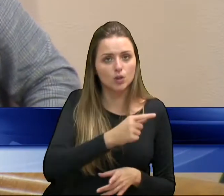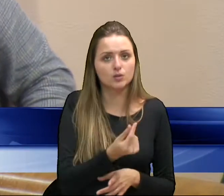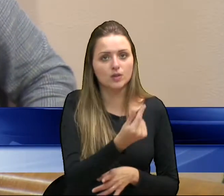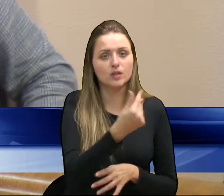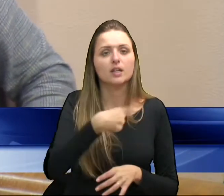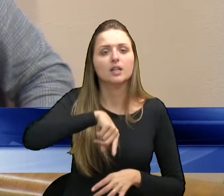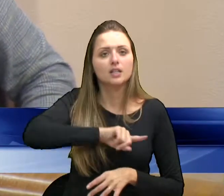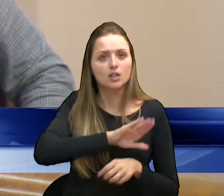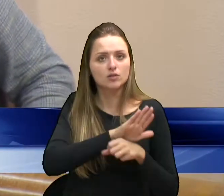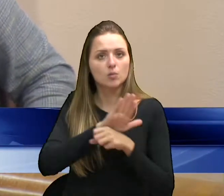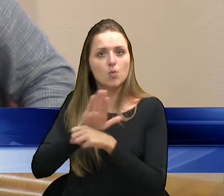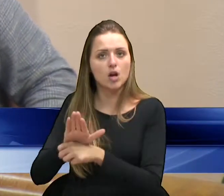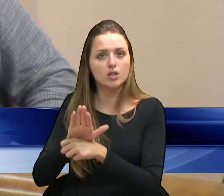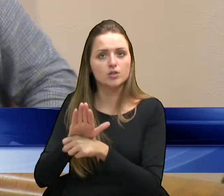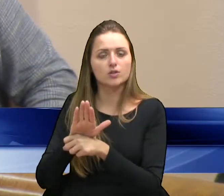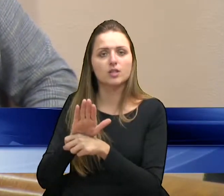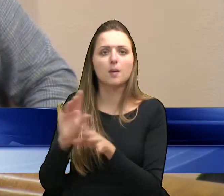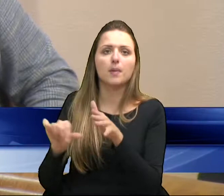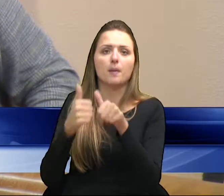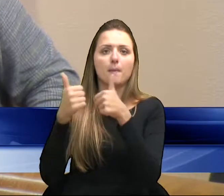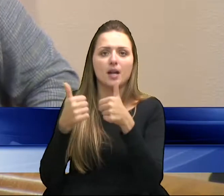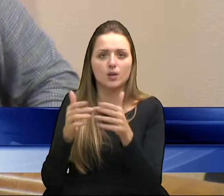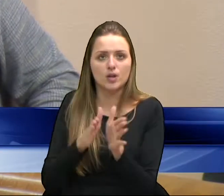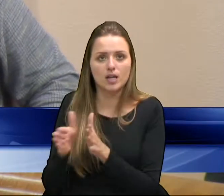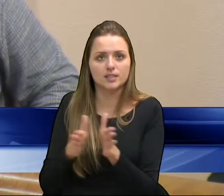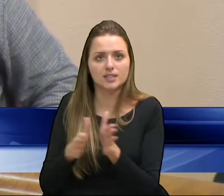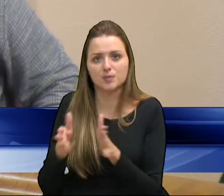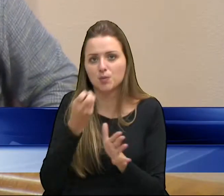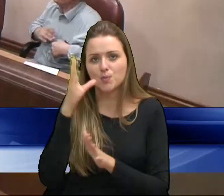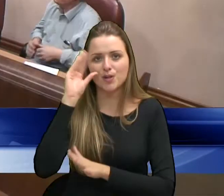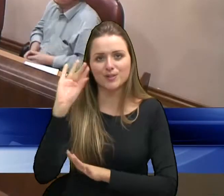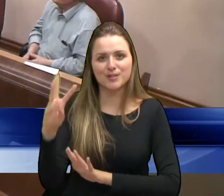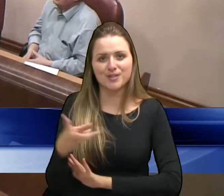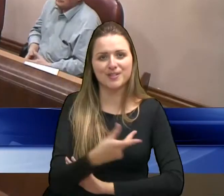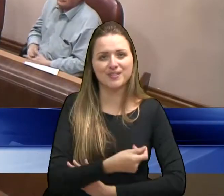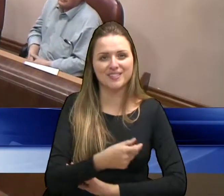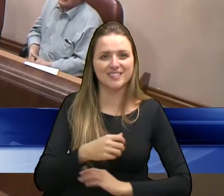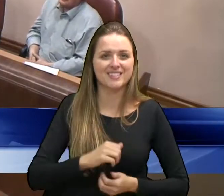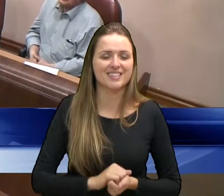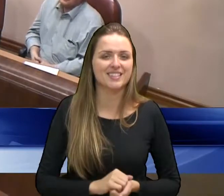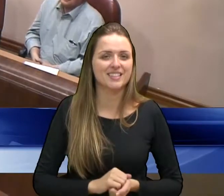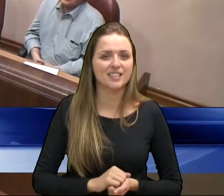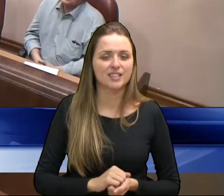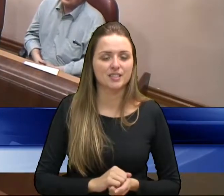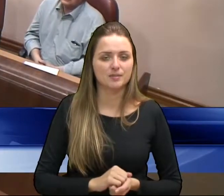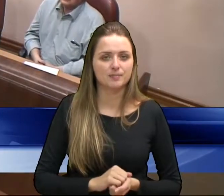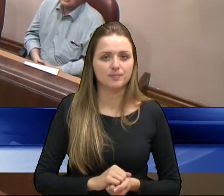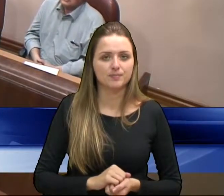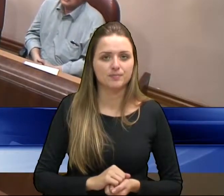muito para melhorar a mobilidade de Caxias do Sul. Meu boa noite a todos.